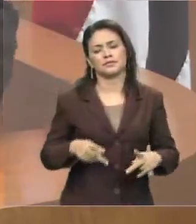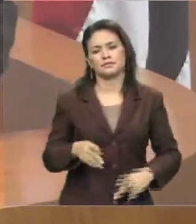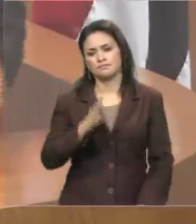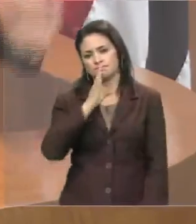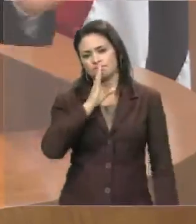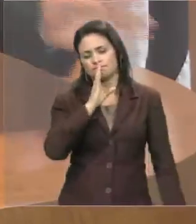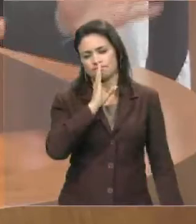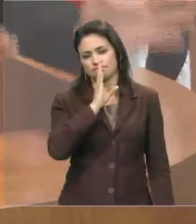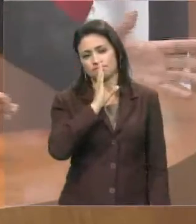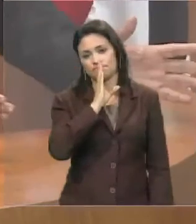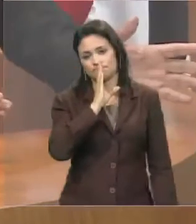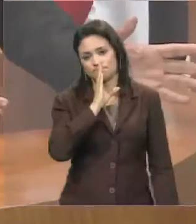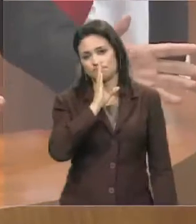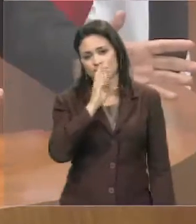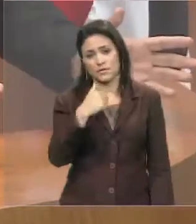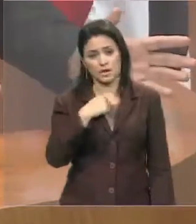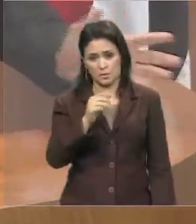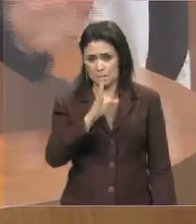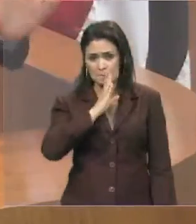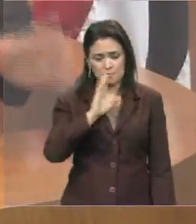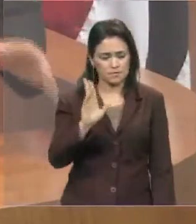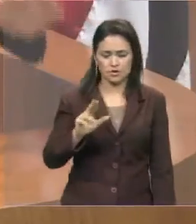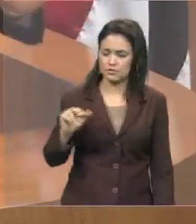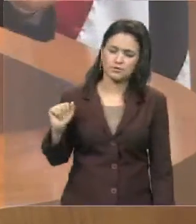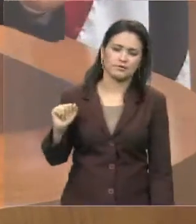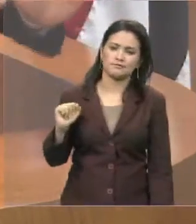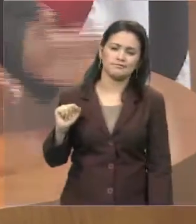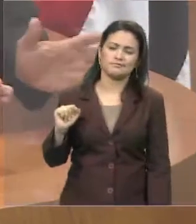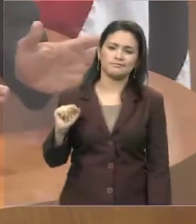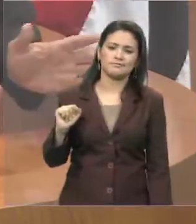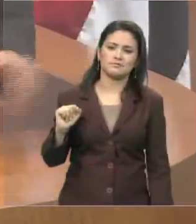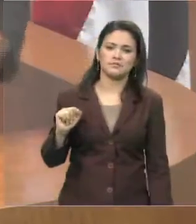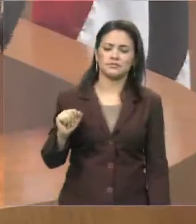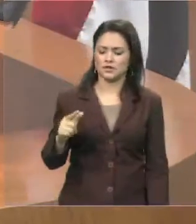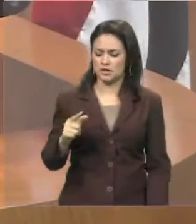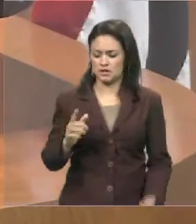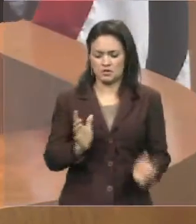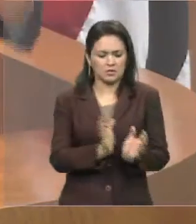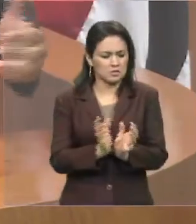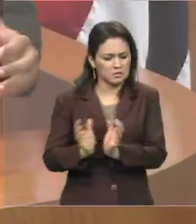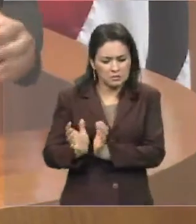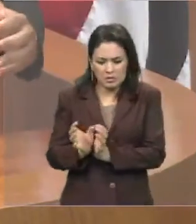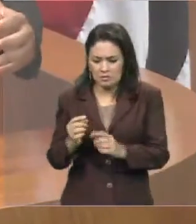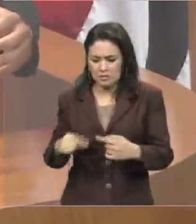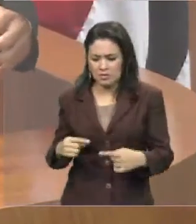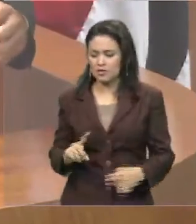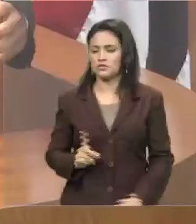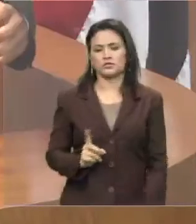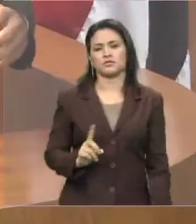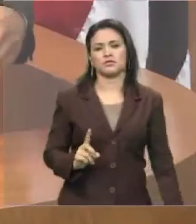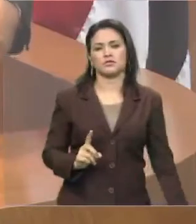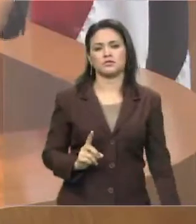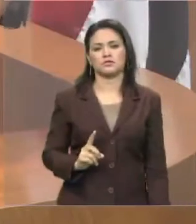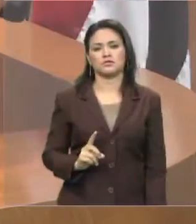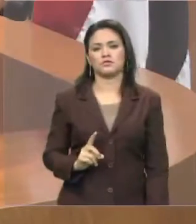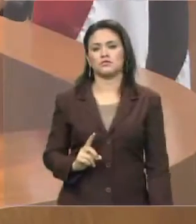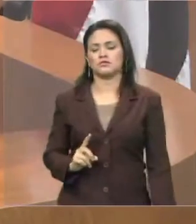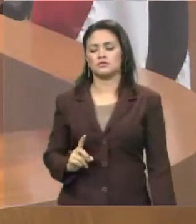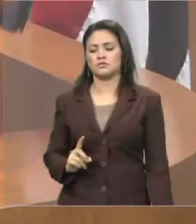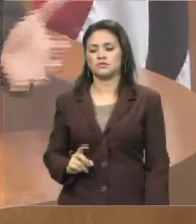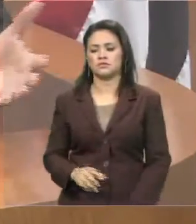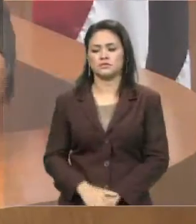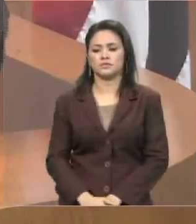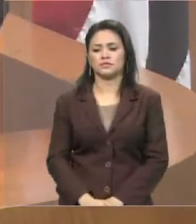caladas. Eu não me calarei. Não estou tomando uma posição política, estou tomando uma posição em relação